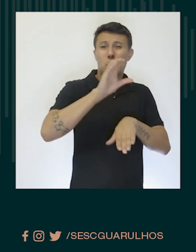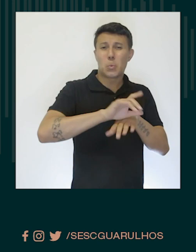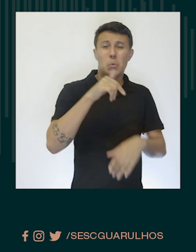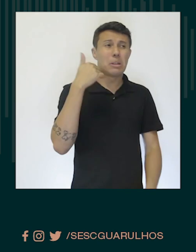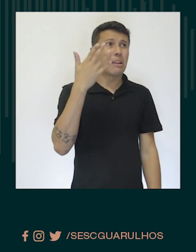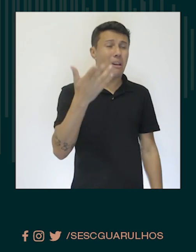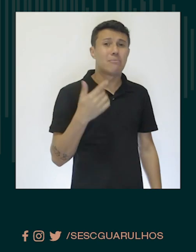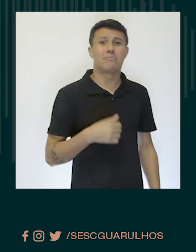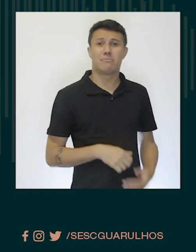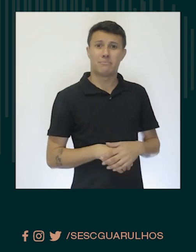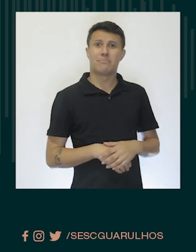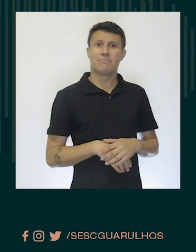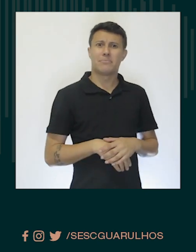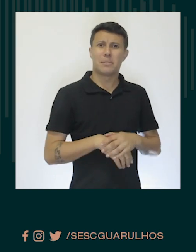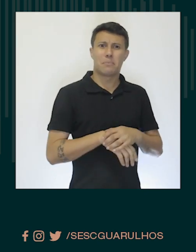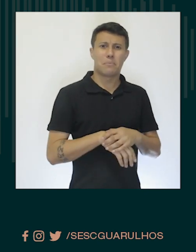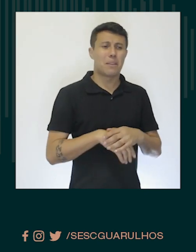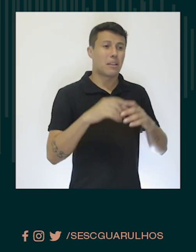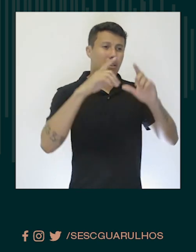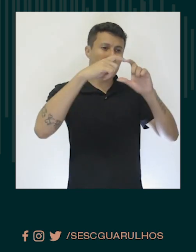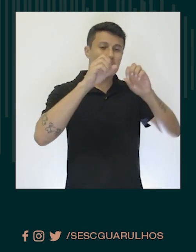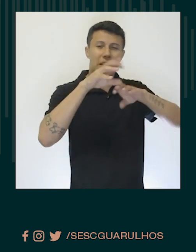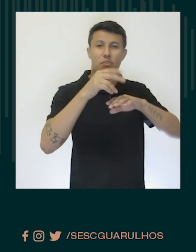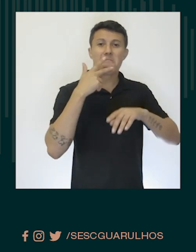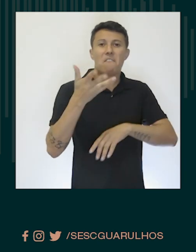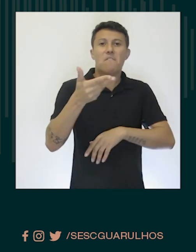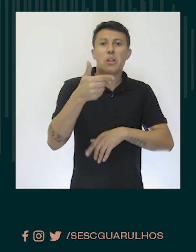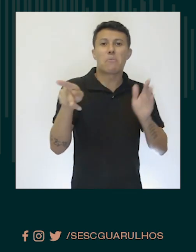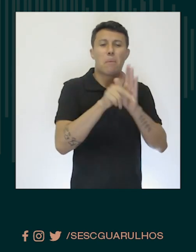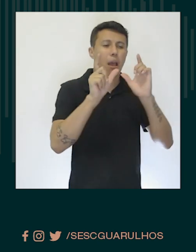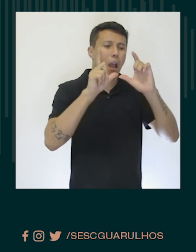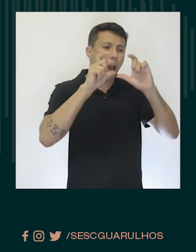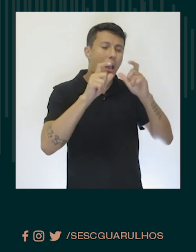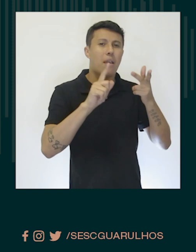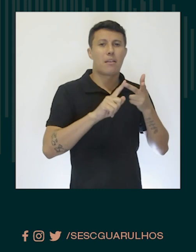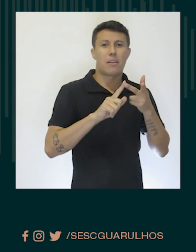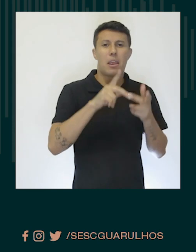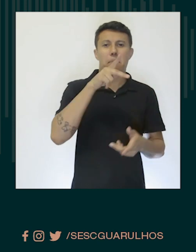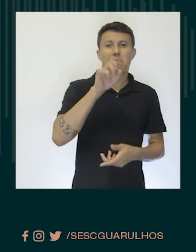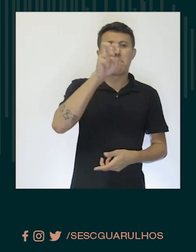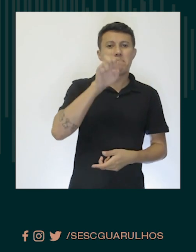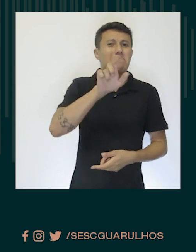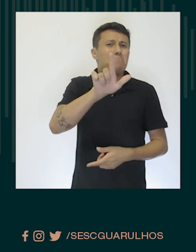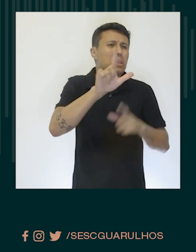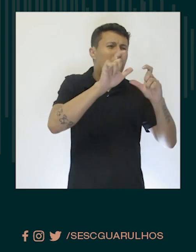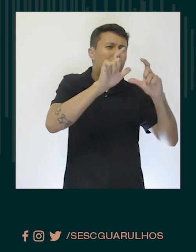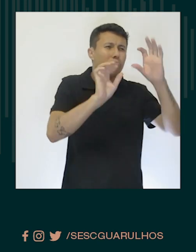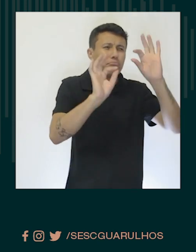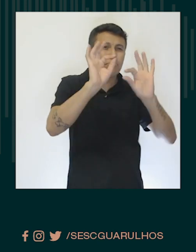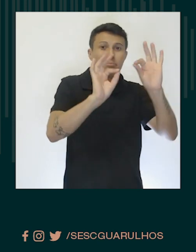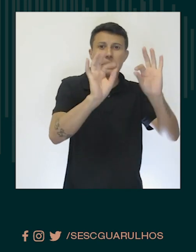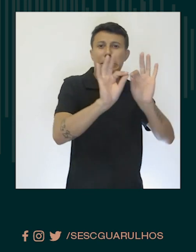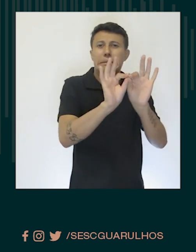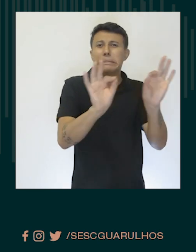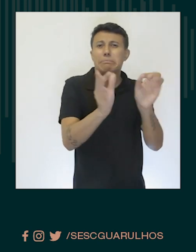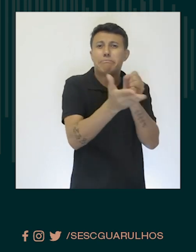velocidade da câmera, o que que é megapixel. E isso é muito básico, mas me destravou e